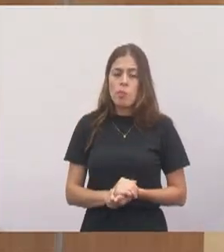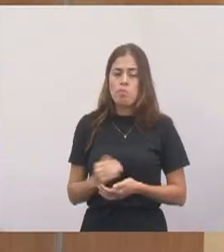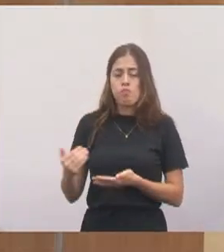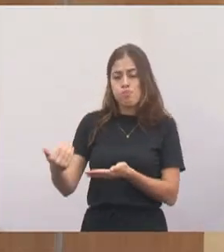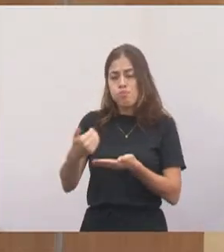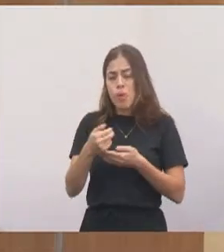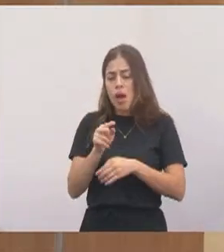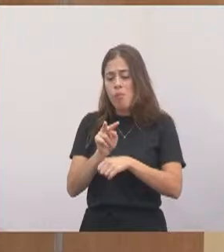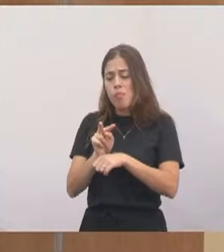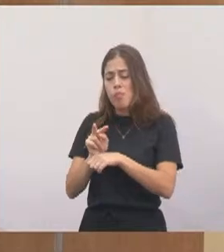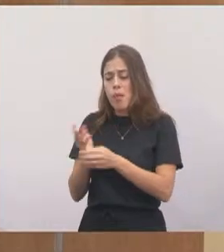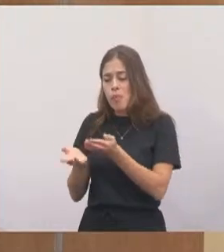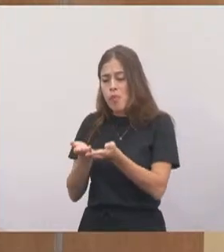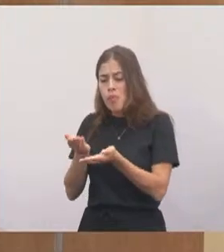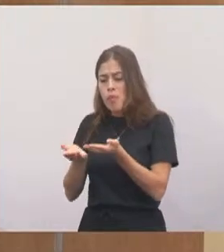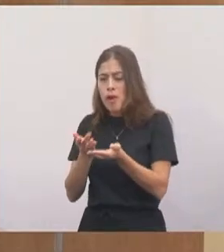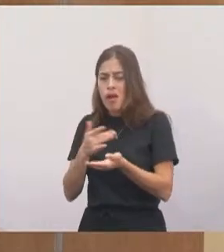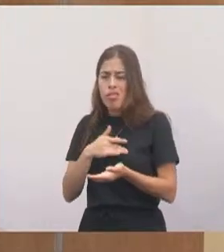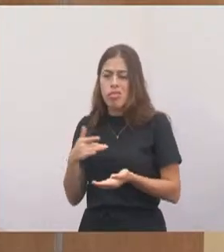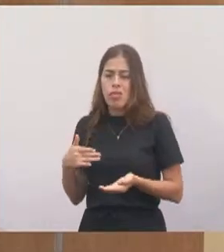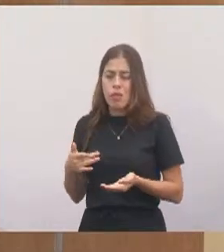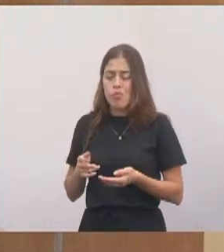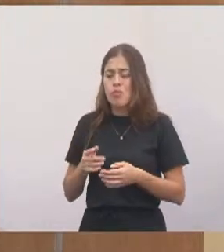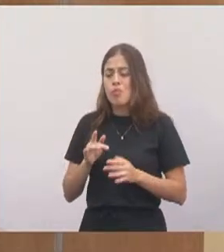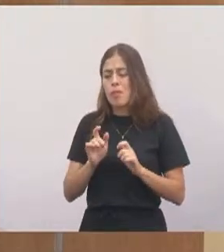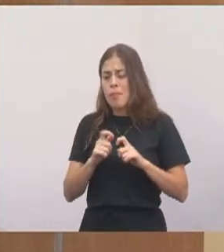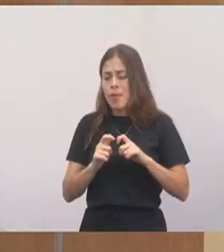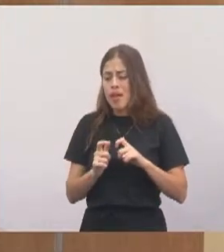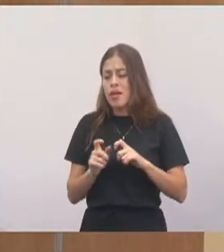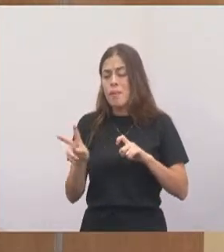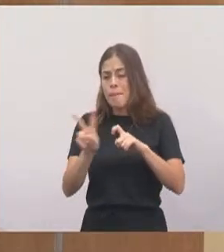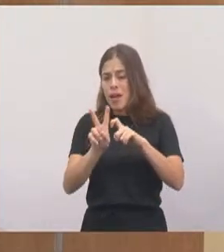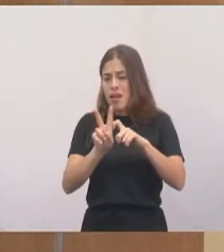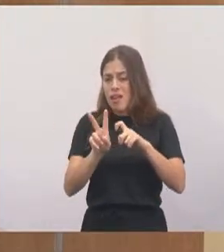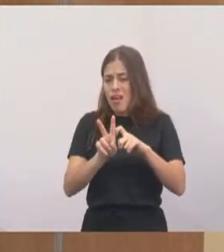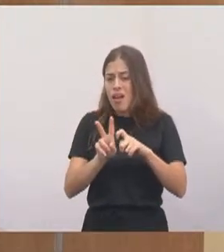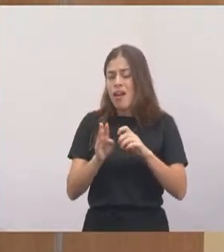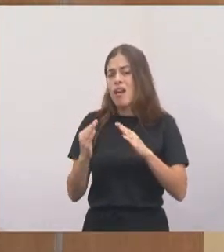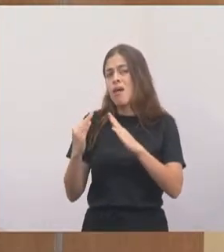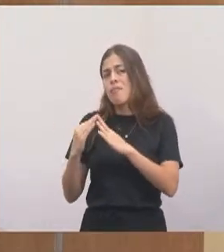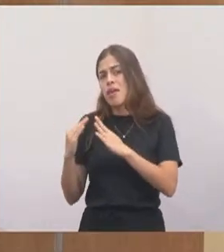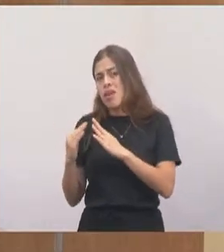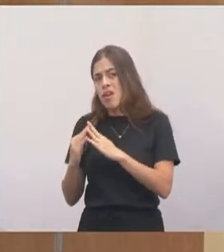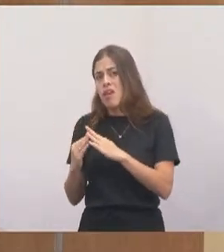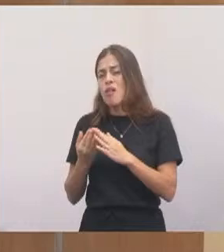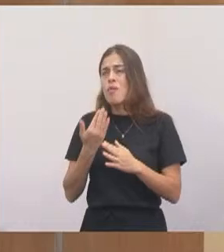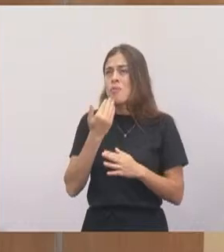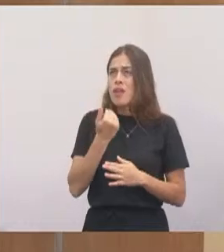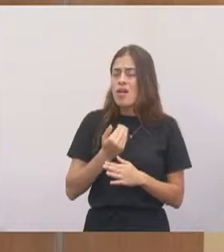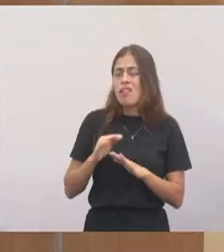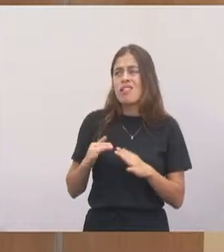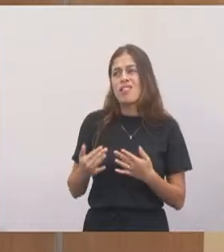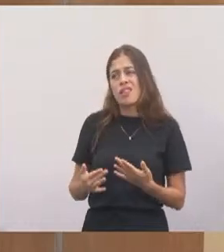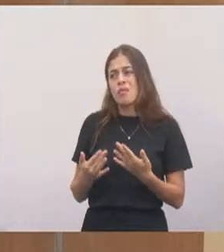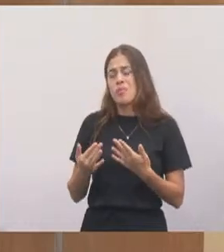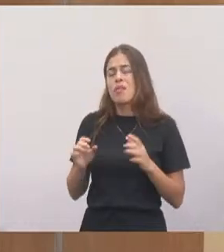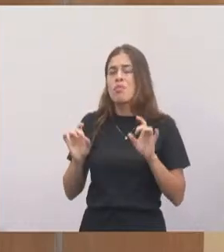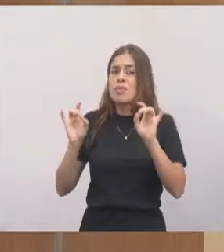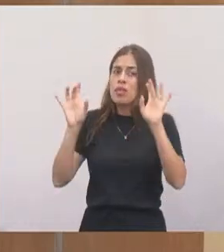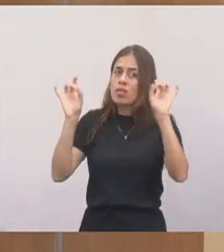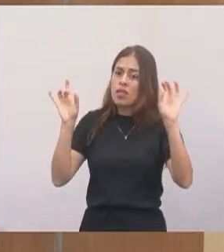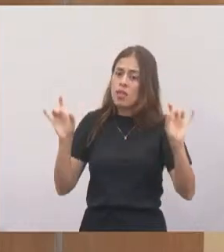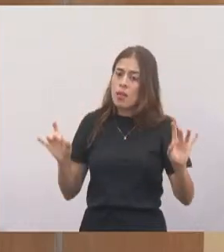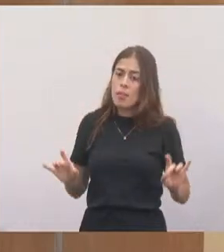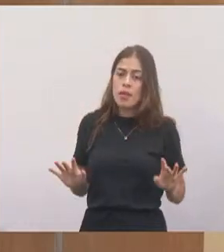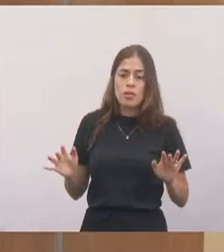do tratamento médico, alimentação, abrigo e programa de adoção podem ser substanciais, especialmente